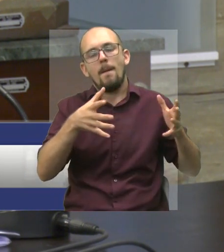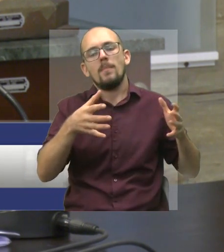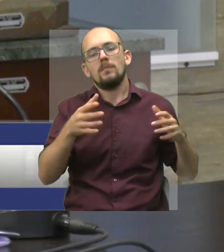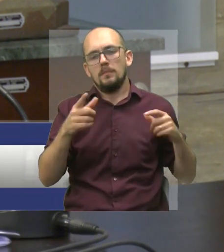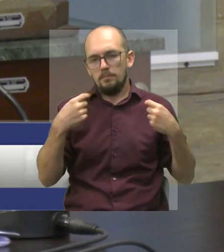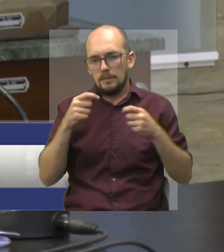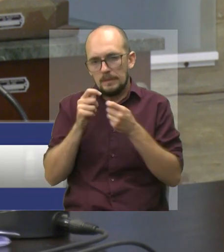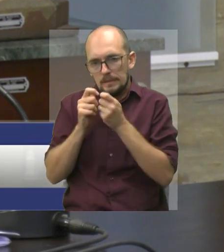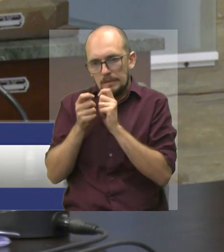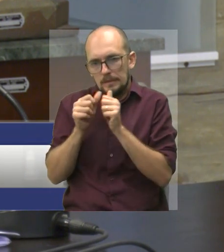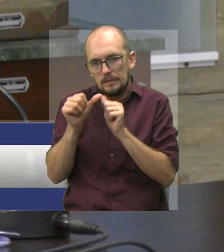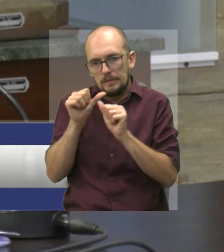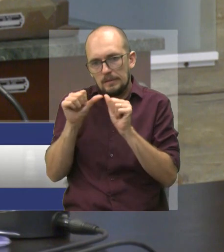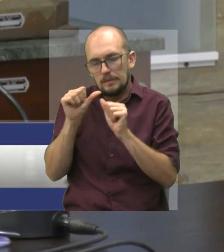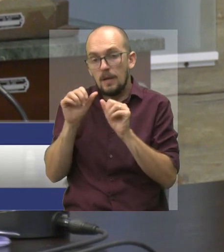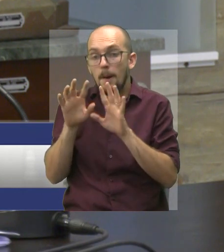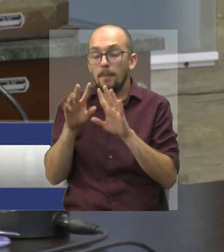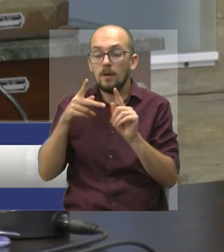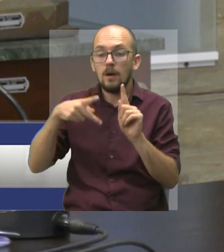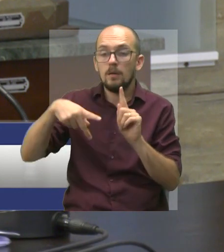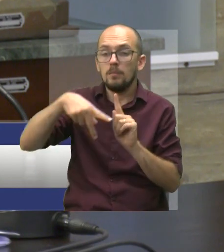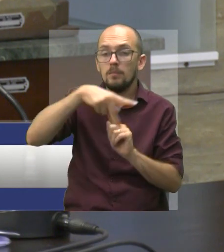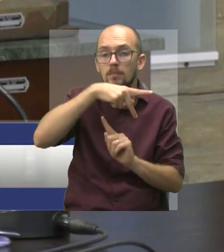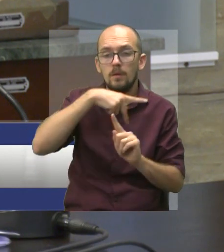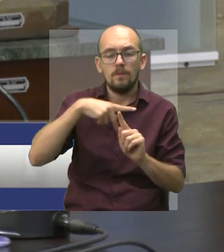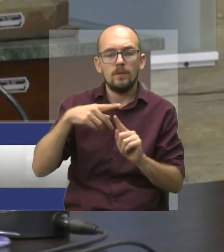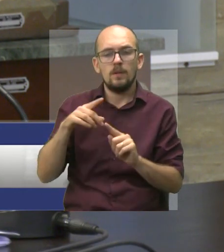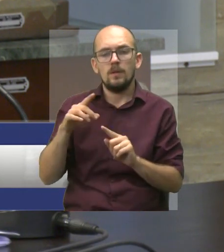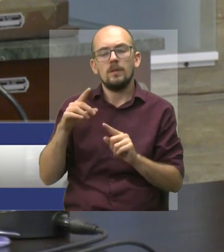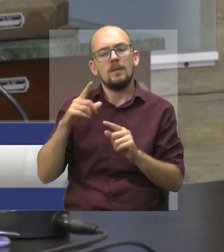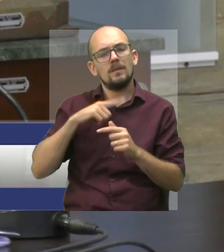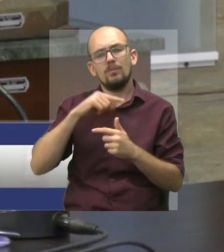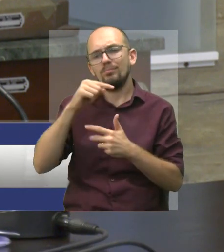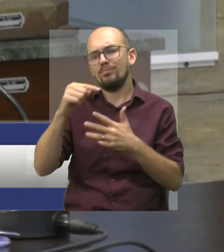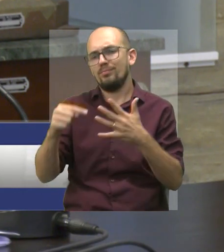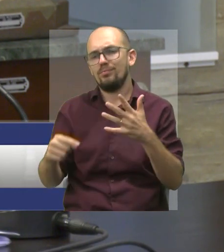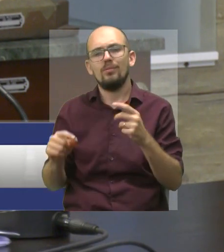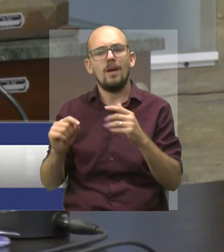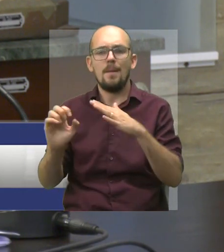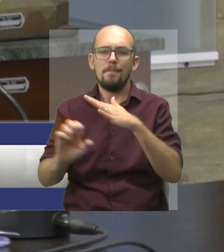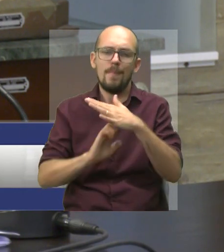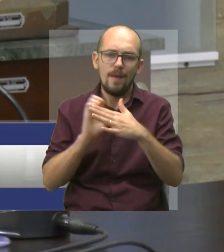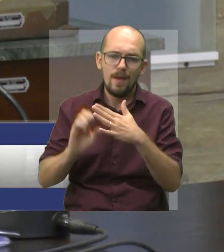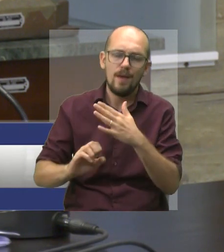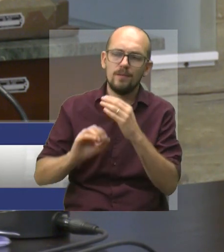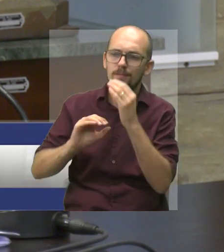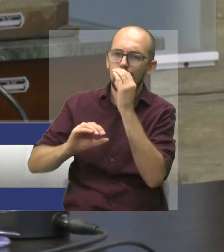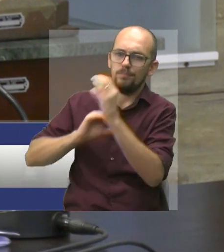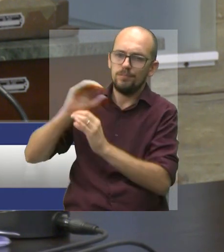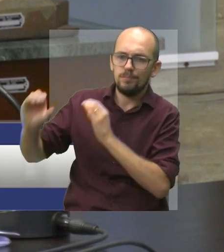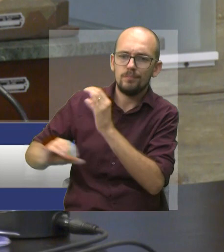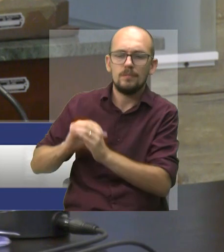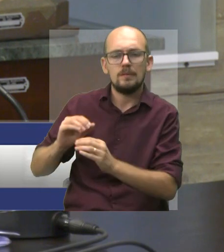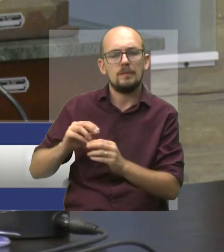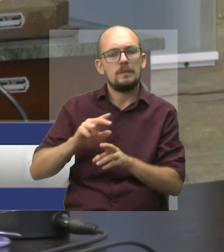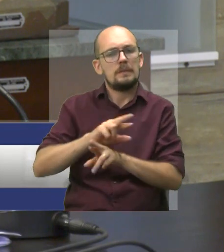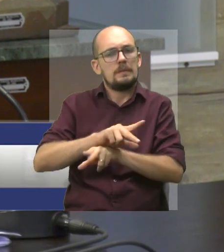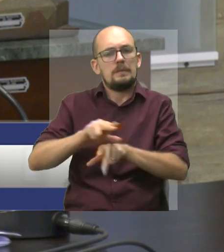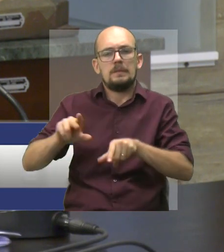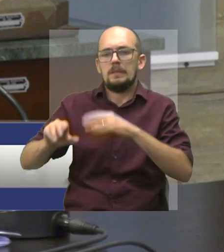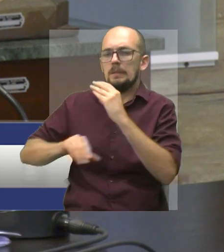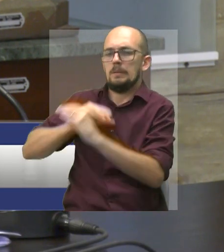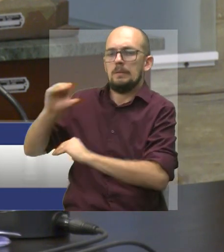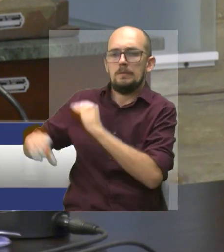ela se sustenta através das demais contribuições, justamente, de empresas e tudo mais. Então, os estudos que foram feitos